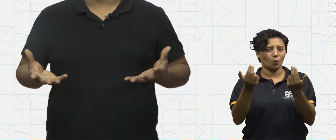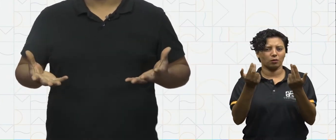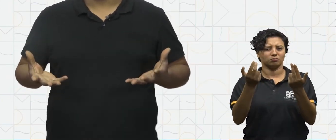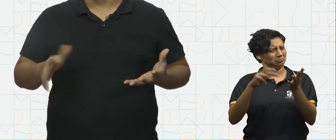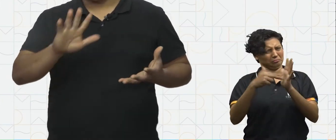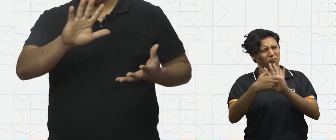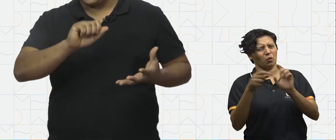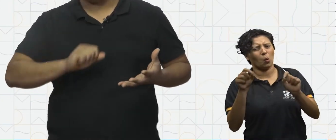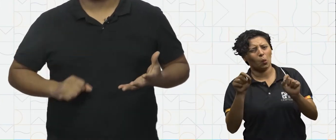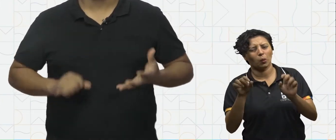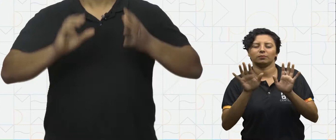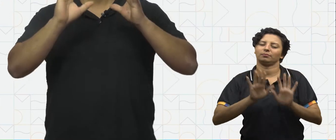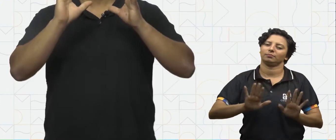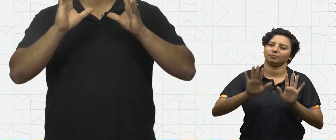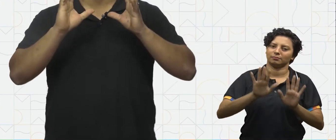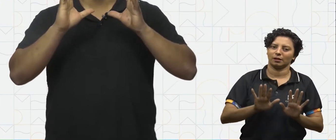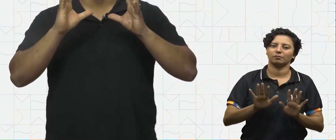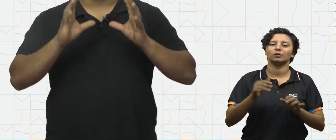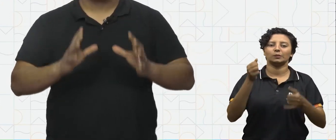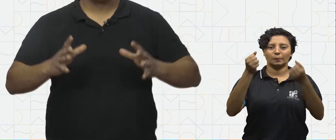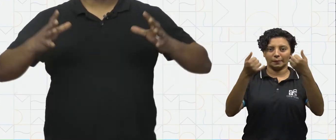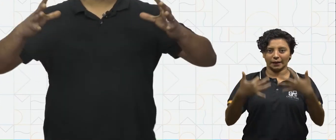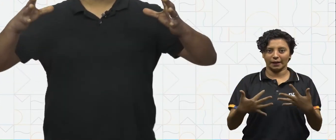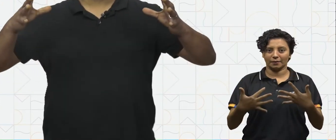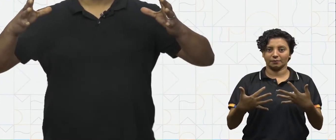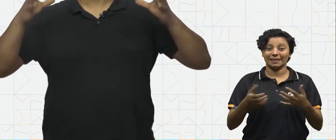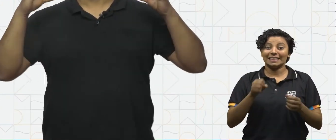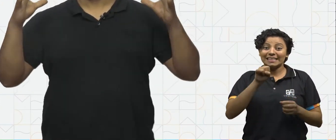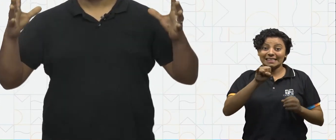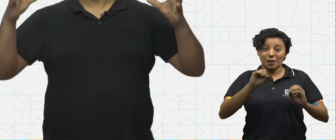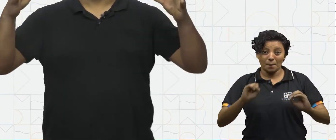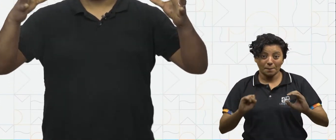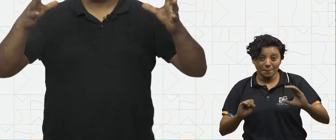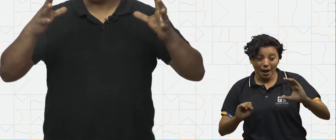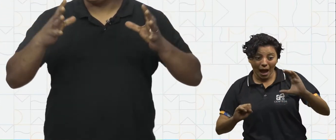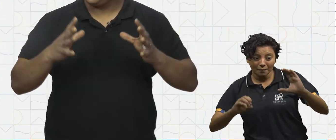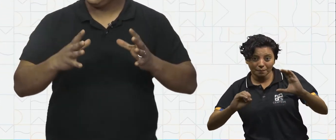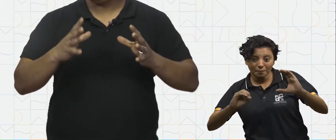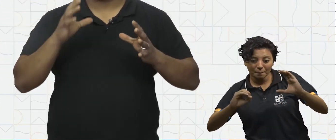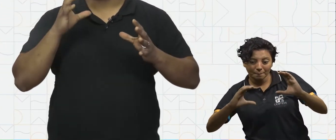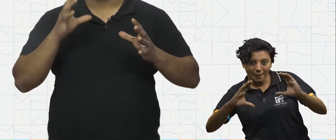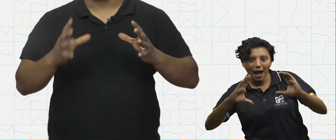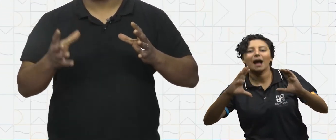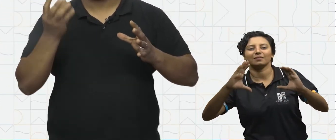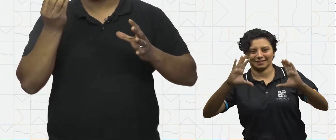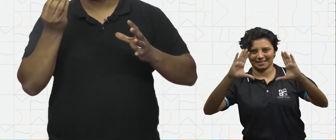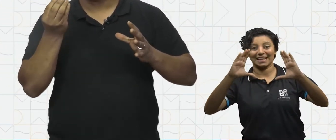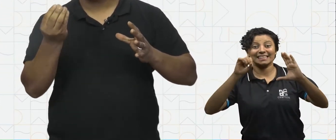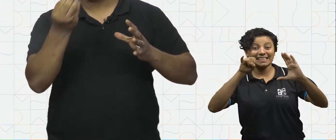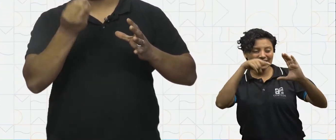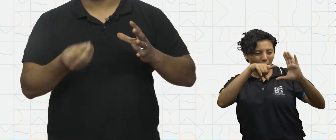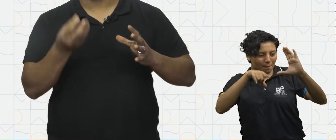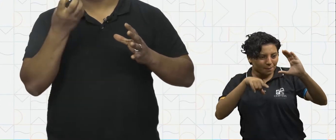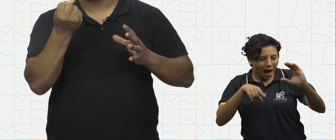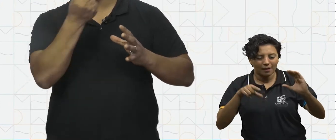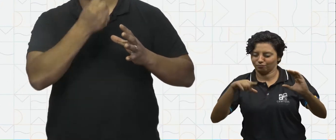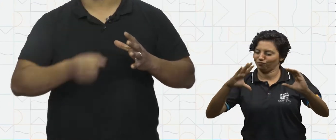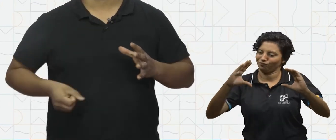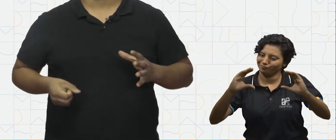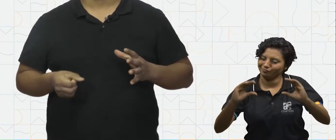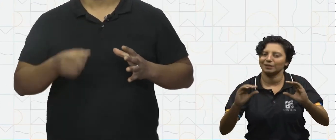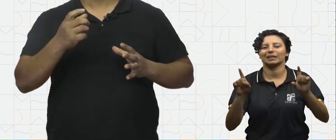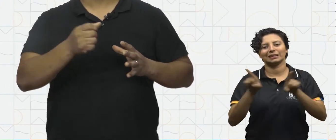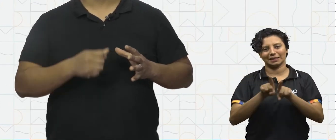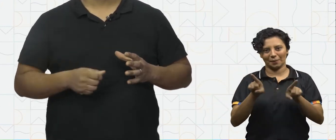assim, professor? Calma, elas aumentam ou diminuem de forma unida,